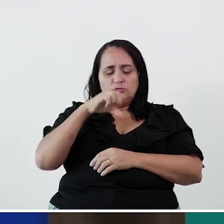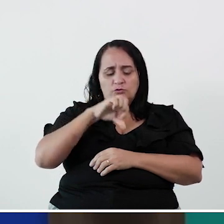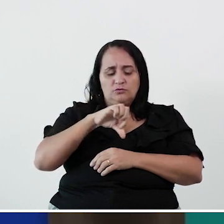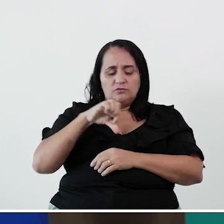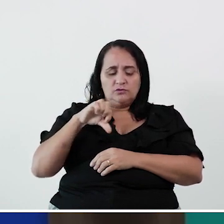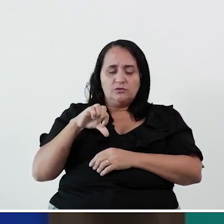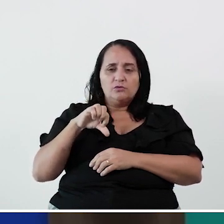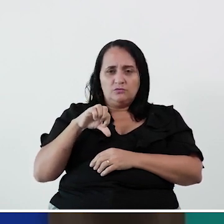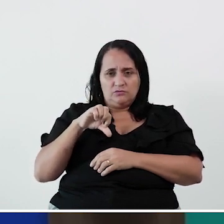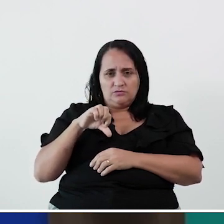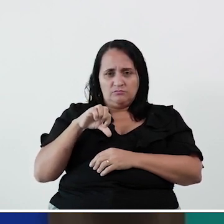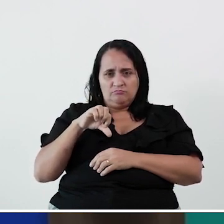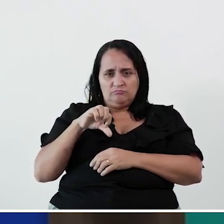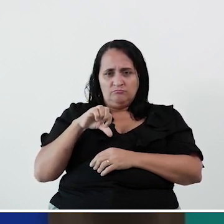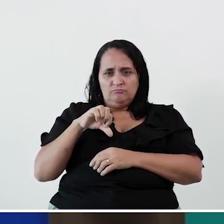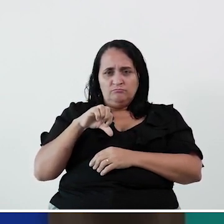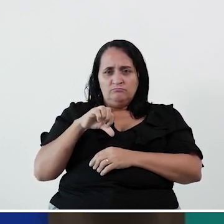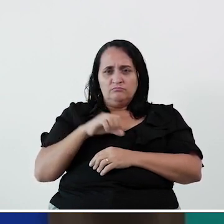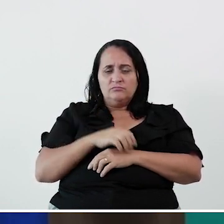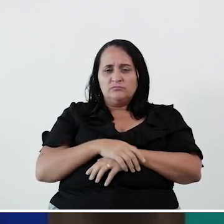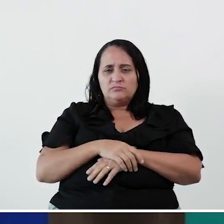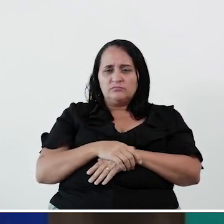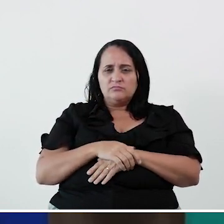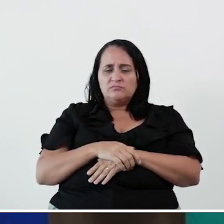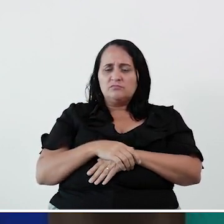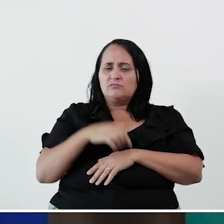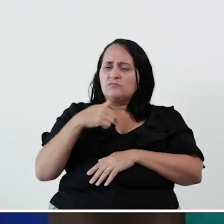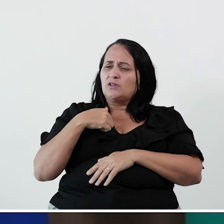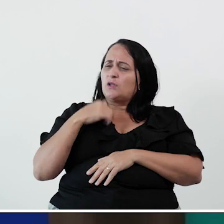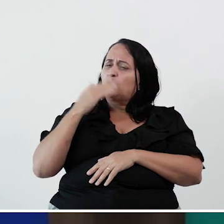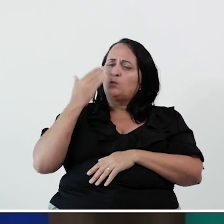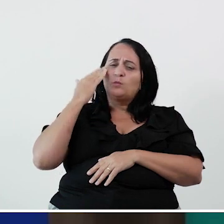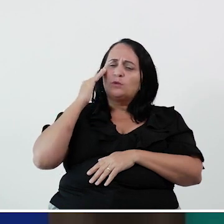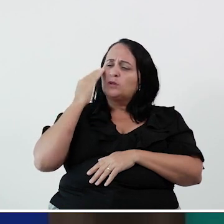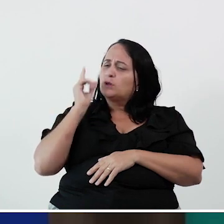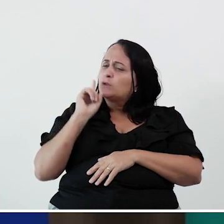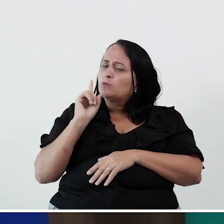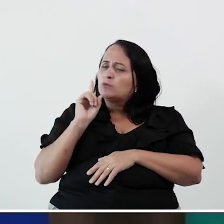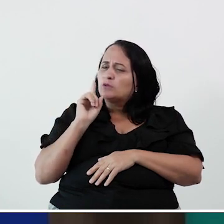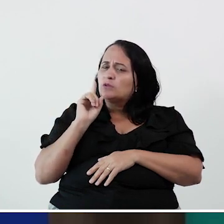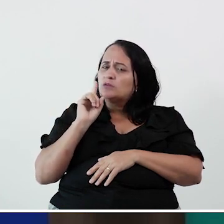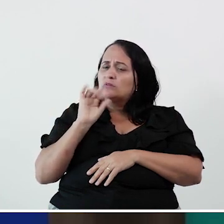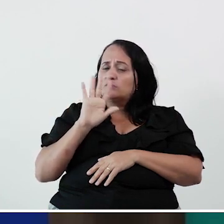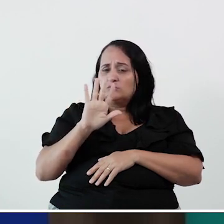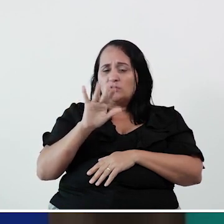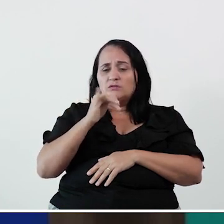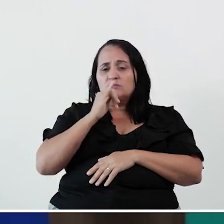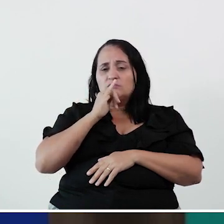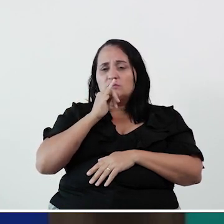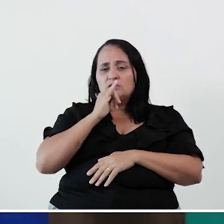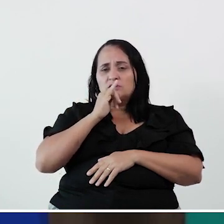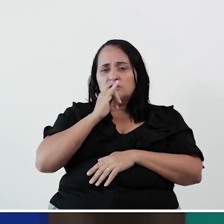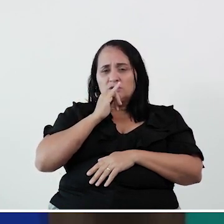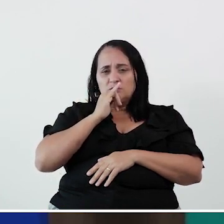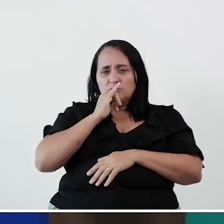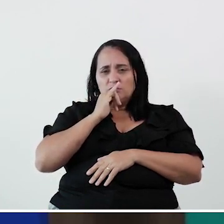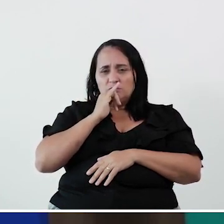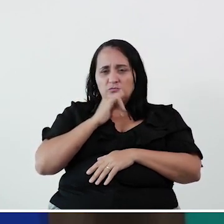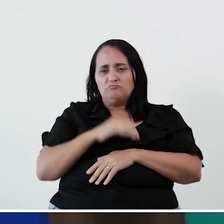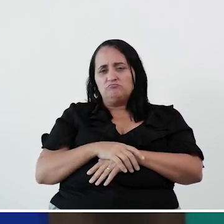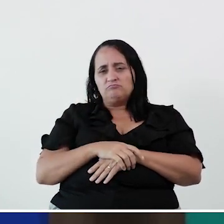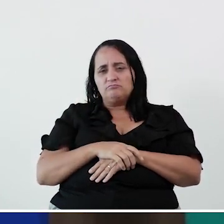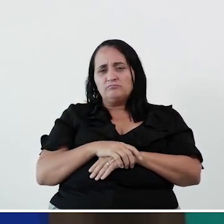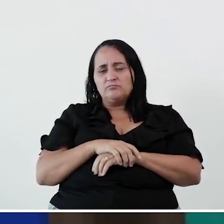21,99 avos. Professor, eu ainda não entendi. Então eu vou colocar mais um exemplo para você. Se a minha